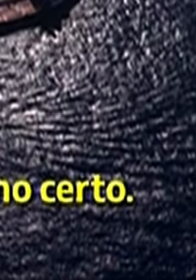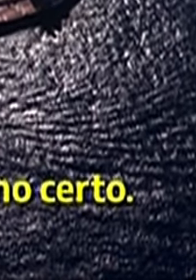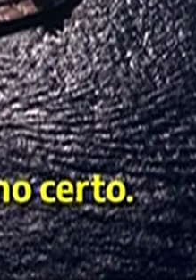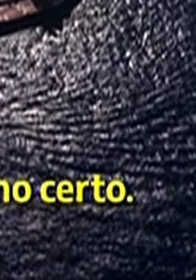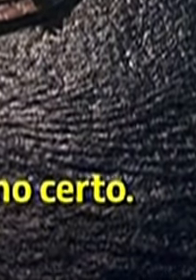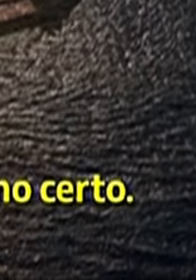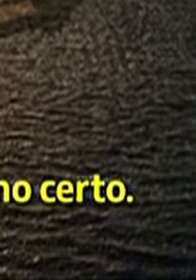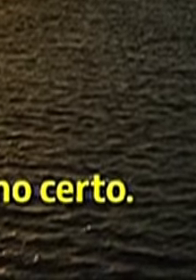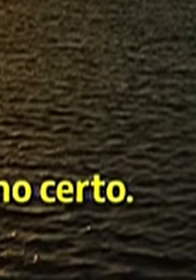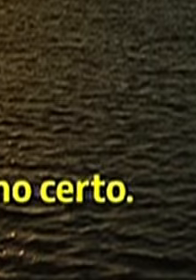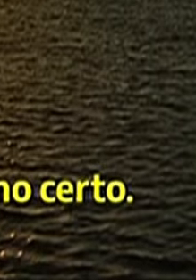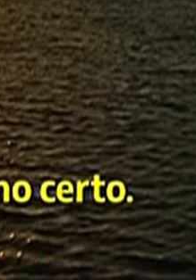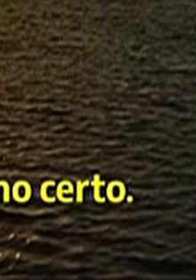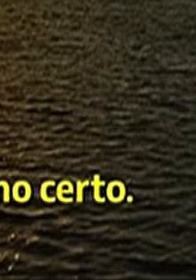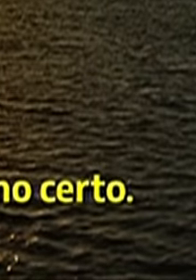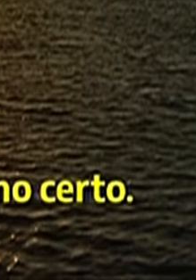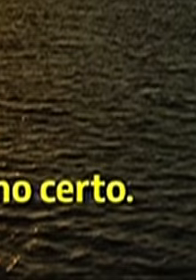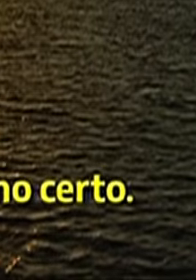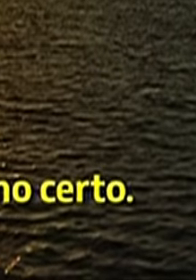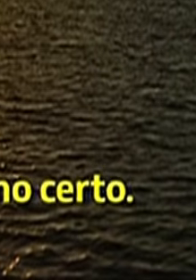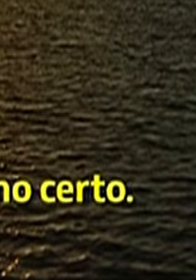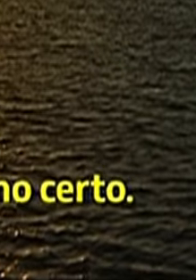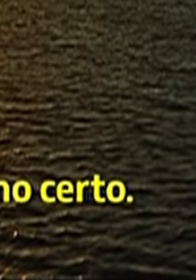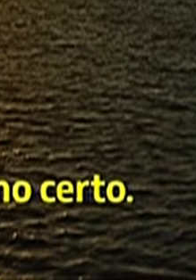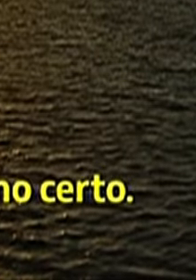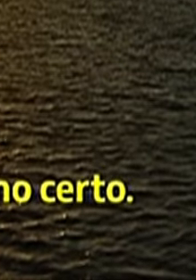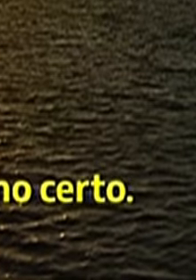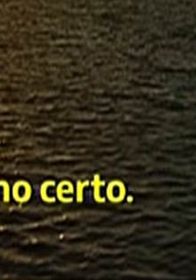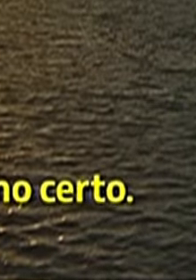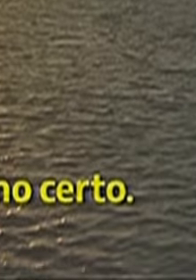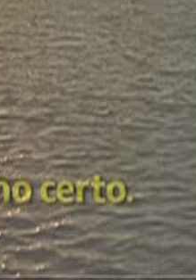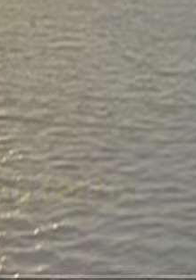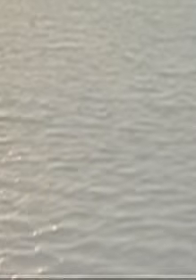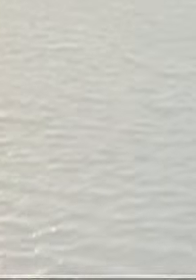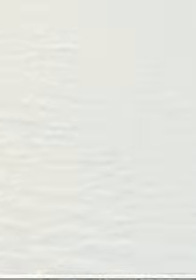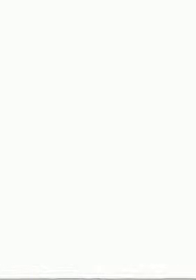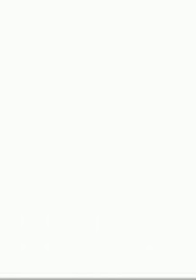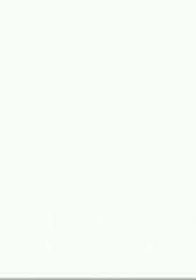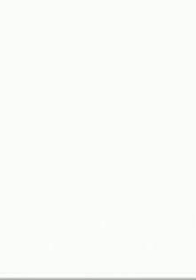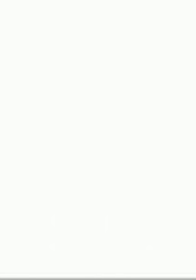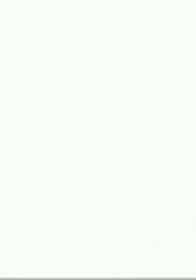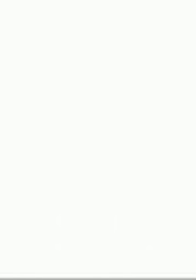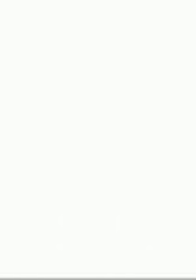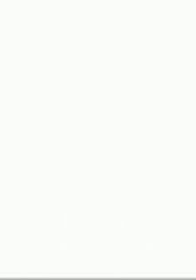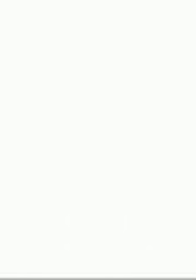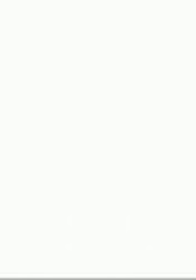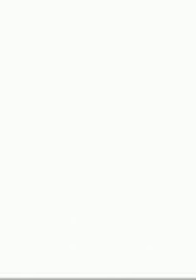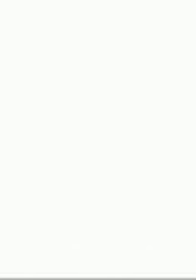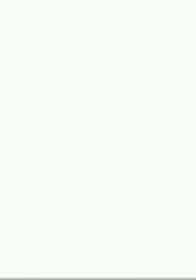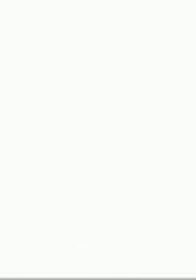Promef, a indústria naval no rumo certo.